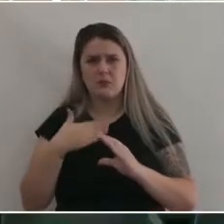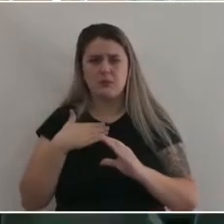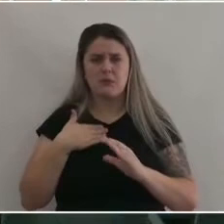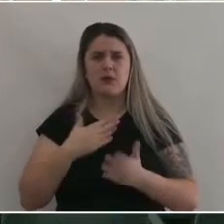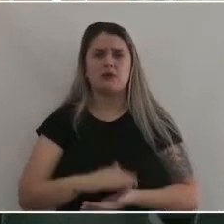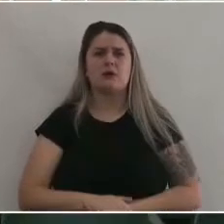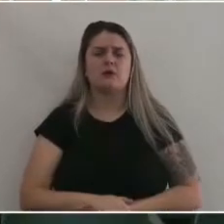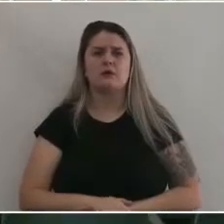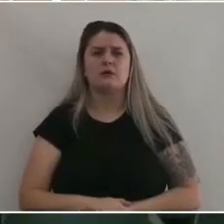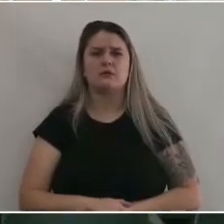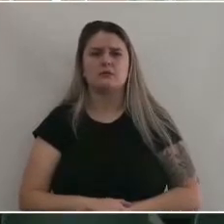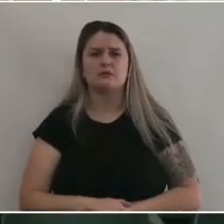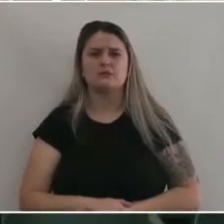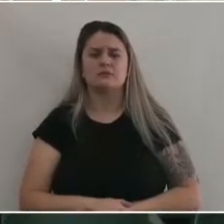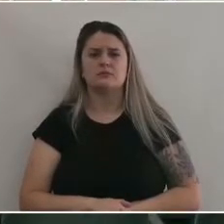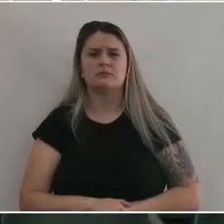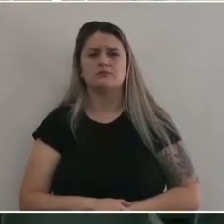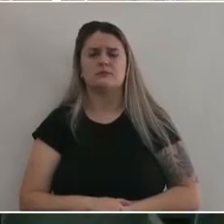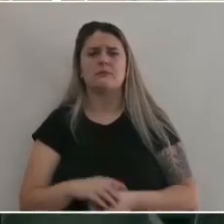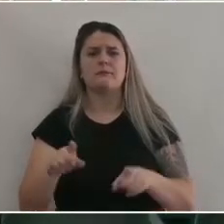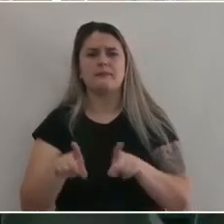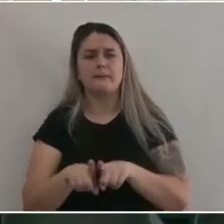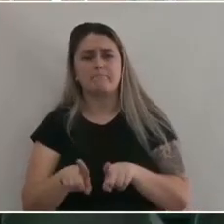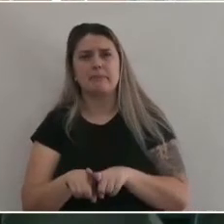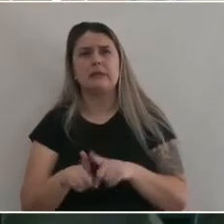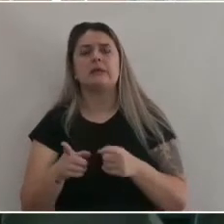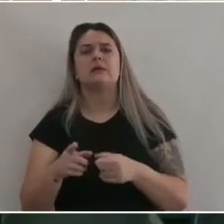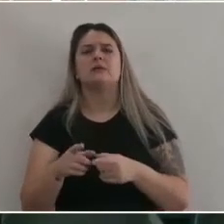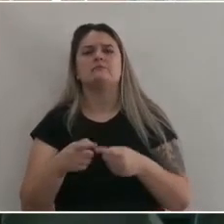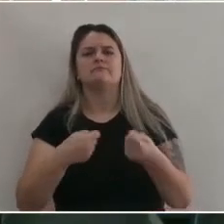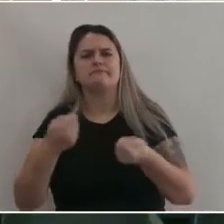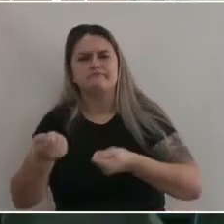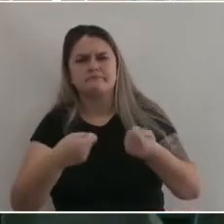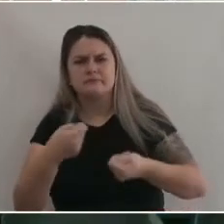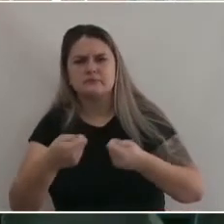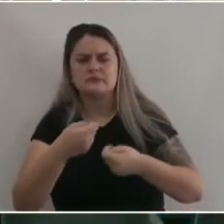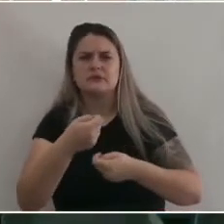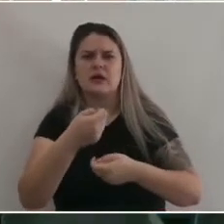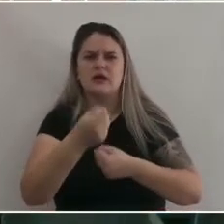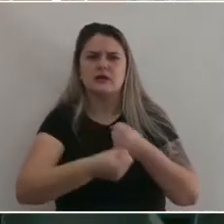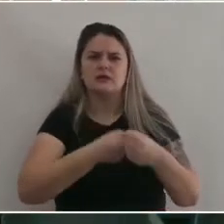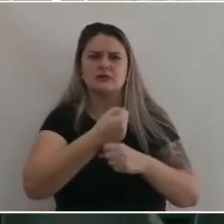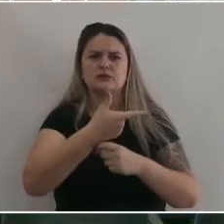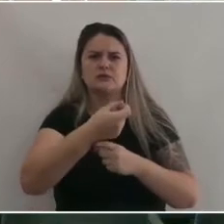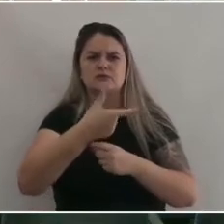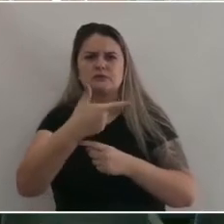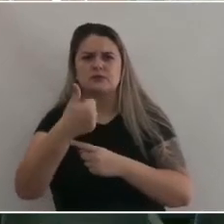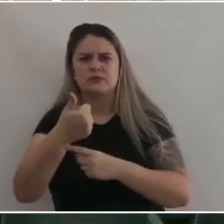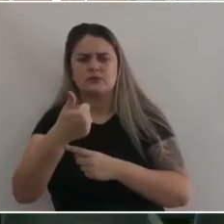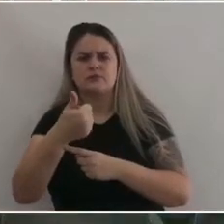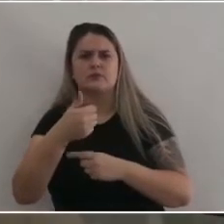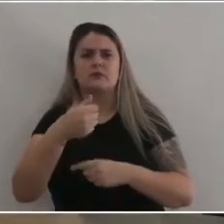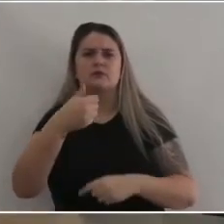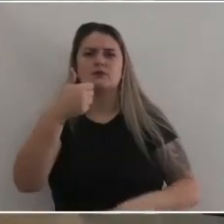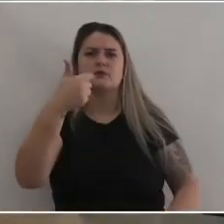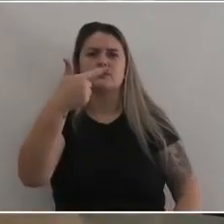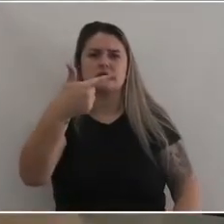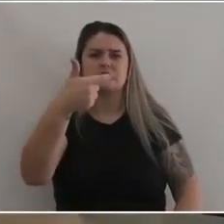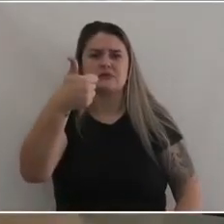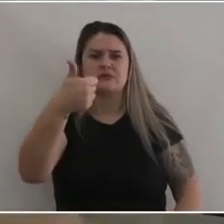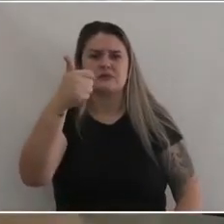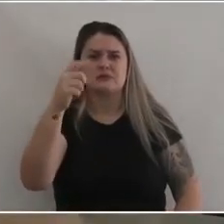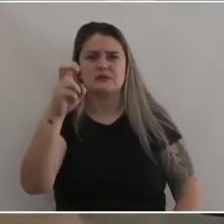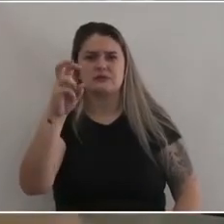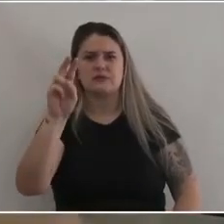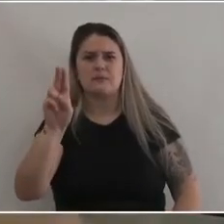Sim. Certo? Outra coisa a respeito do orçamento de 2021, qual que é o valor? 215 milhões.